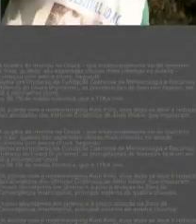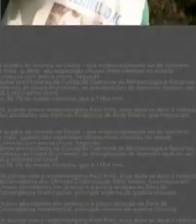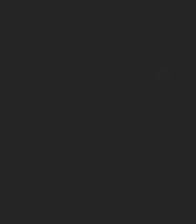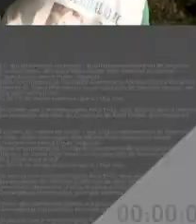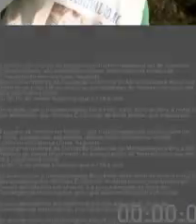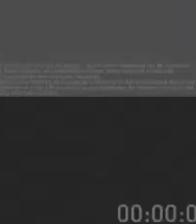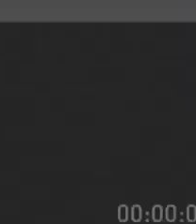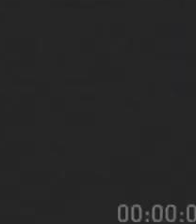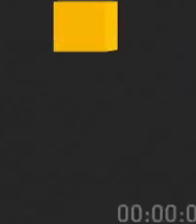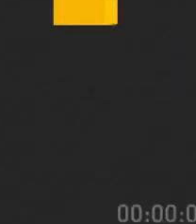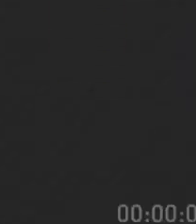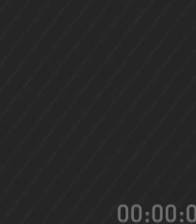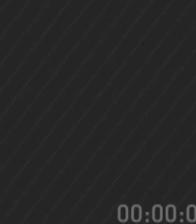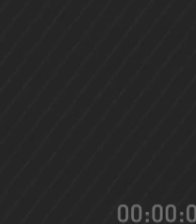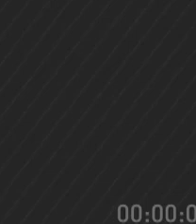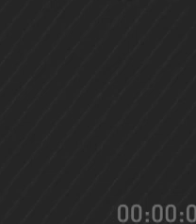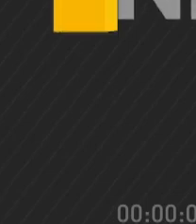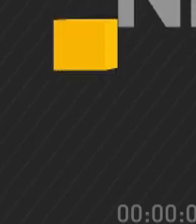ae